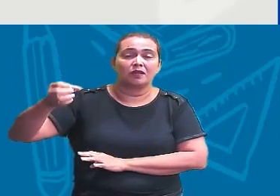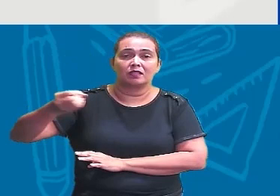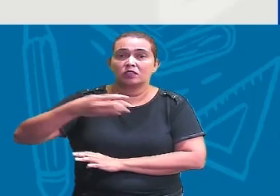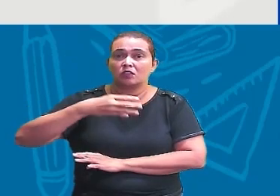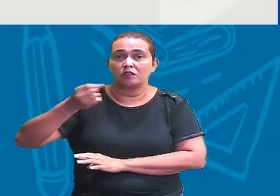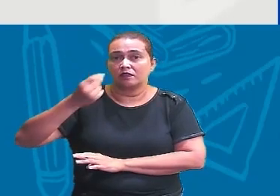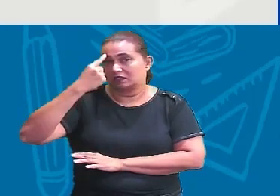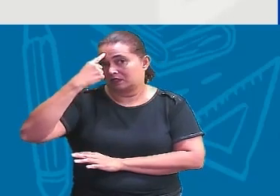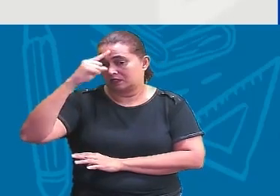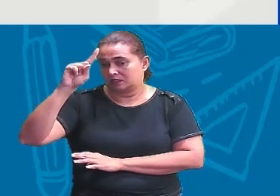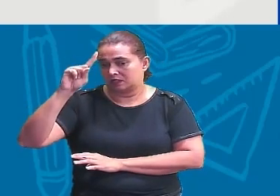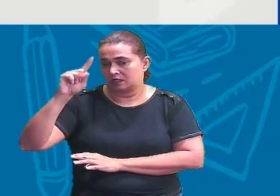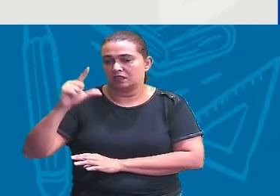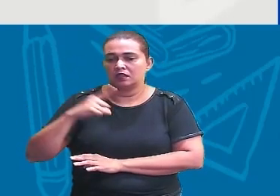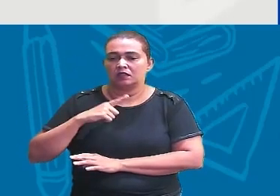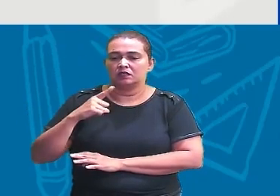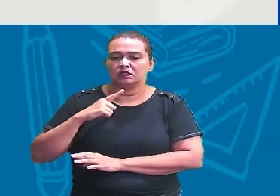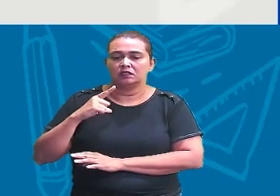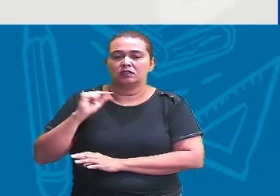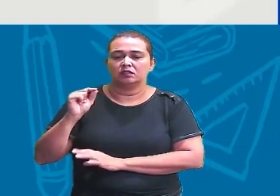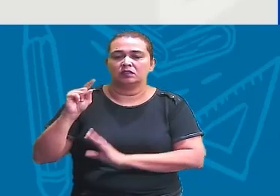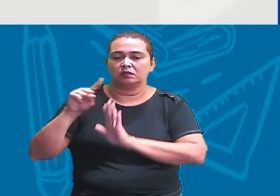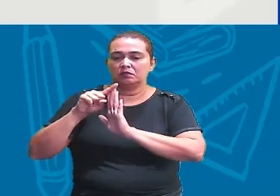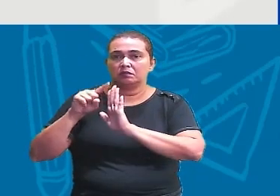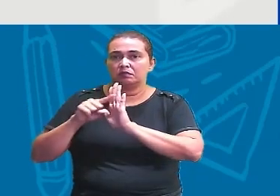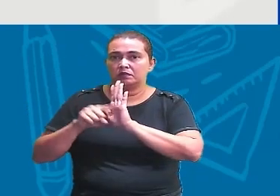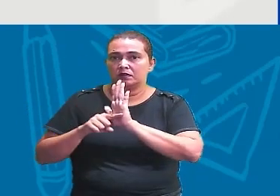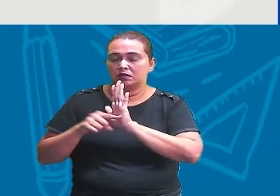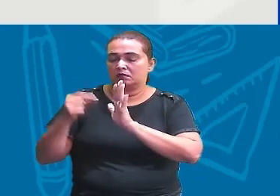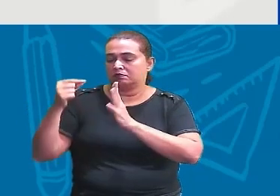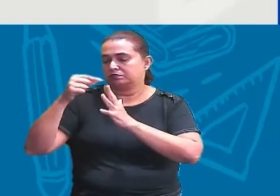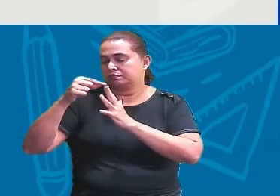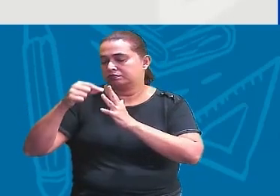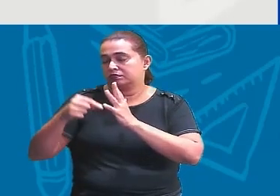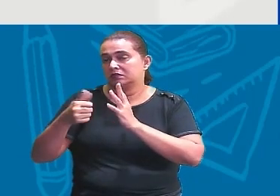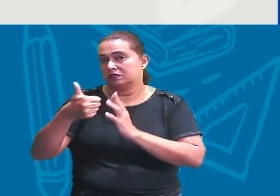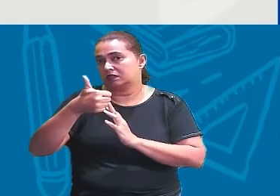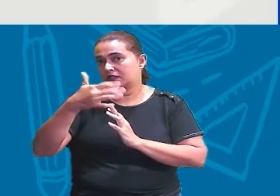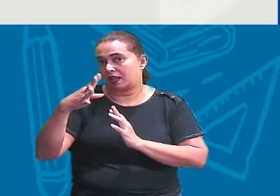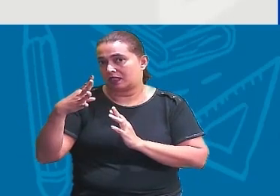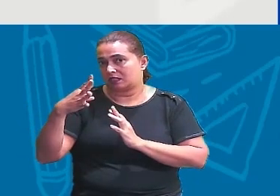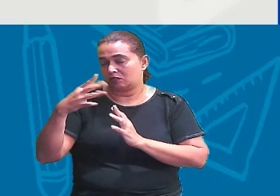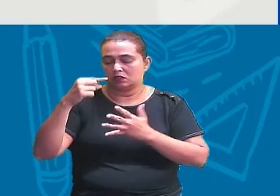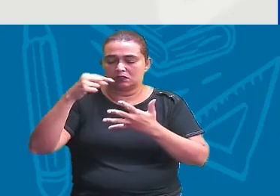foram simbolizadas por um programa chamado Programa dos 14 Pontos.